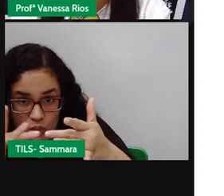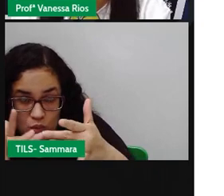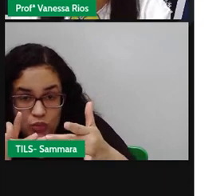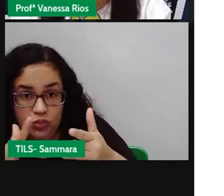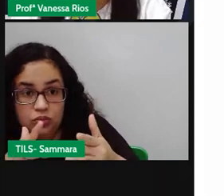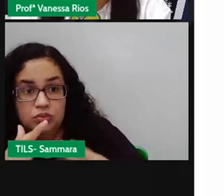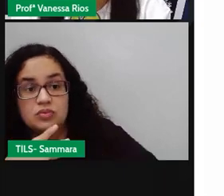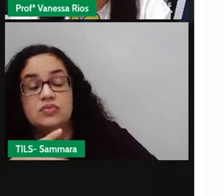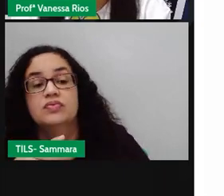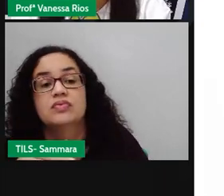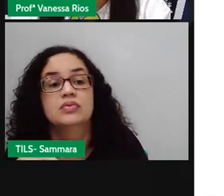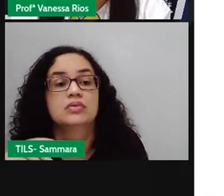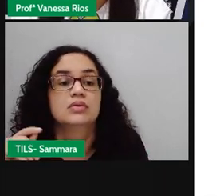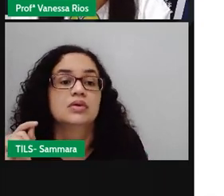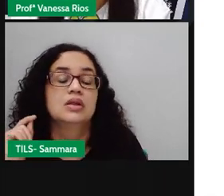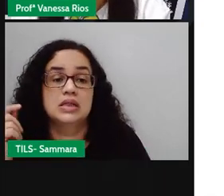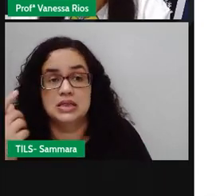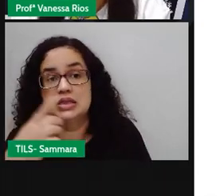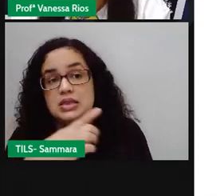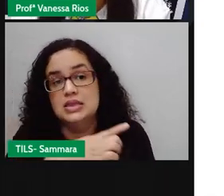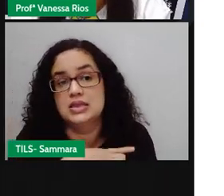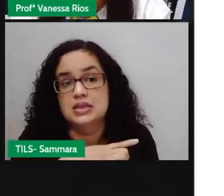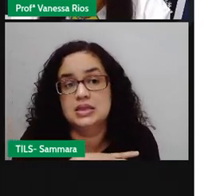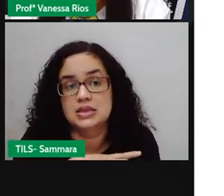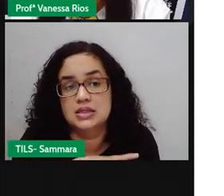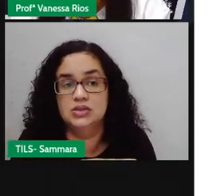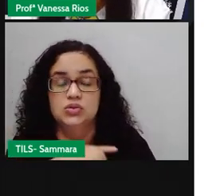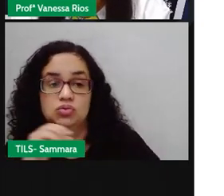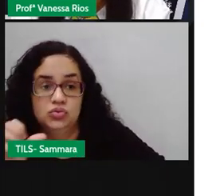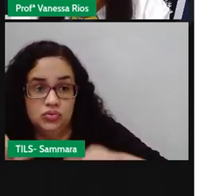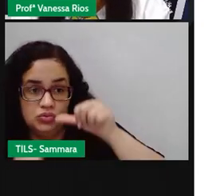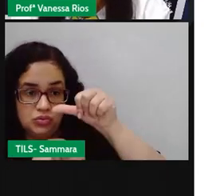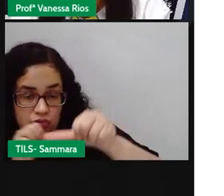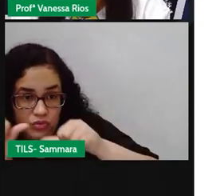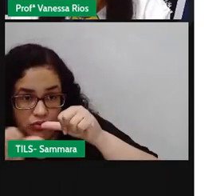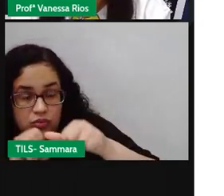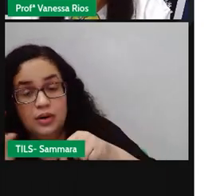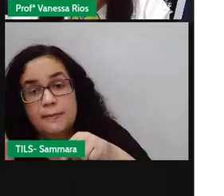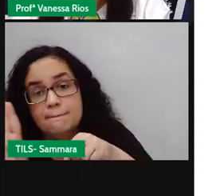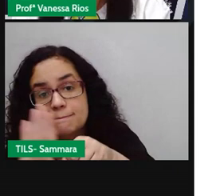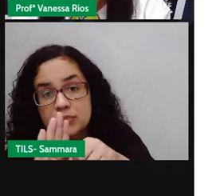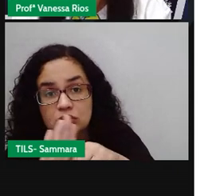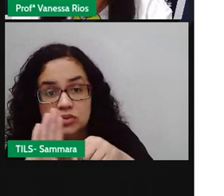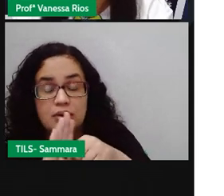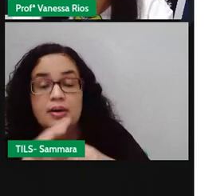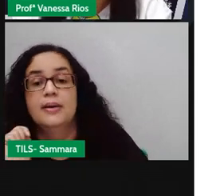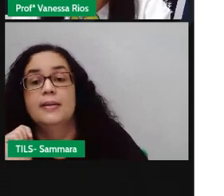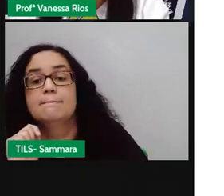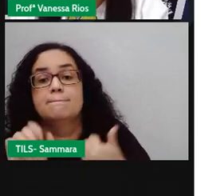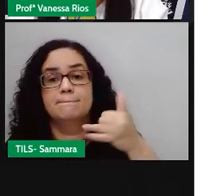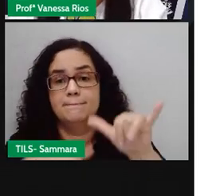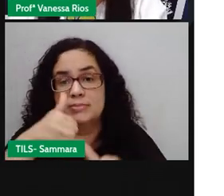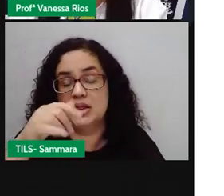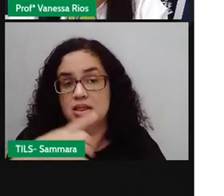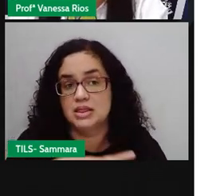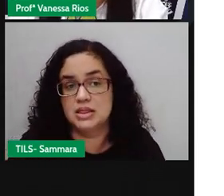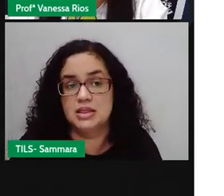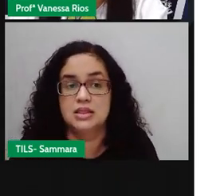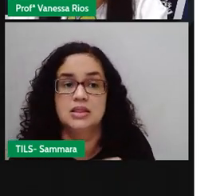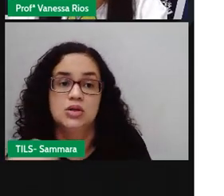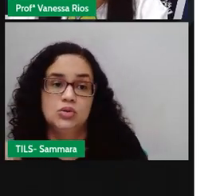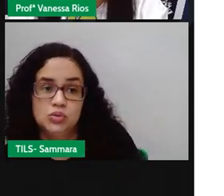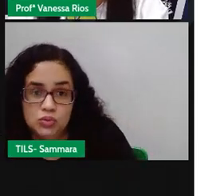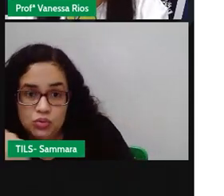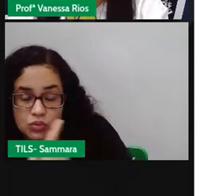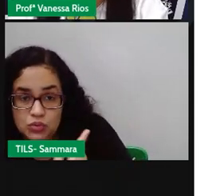entre si, vão fazer aí com que existam aí a grande variedade de substâncias, né? De materiais que a gente tem aí ao